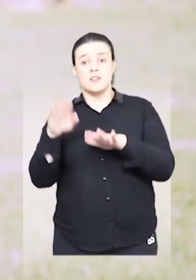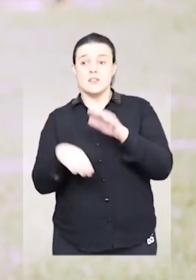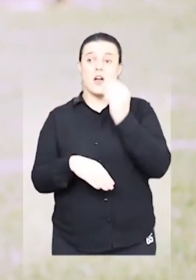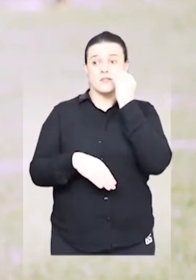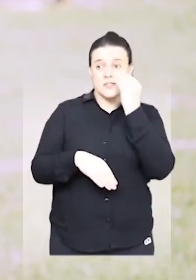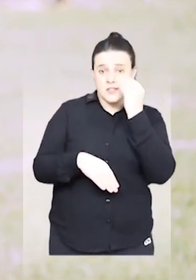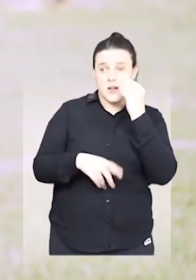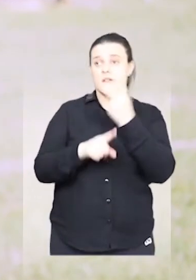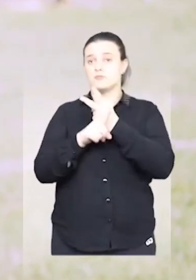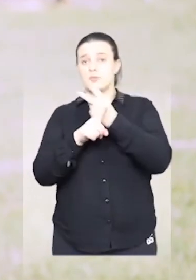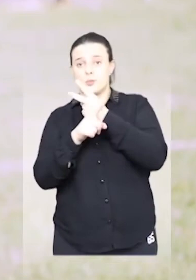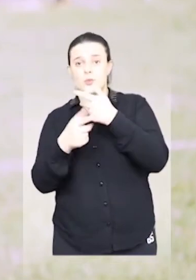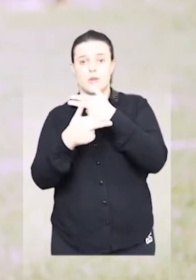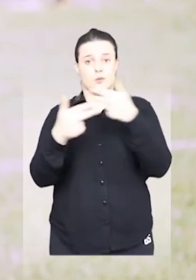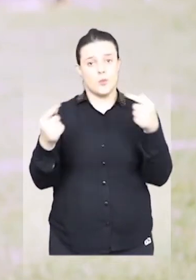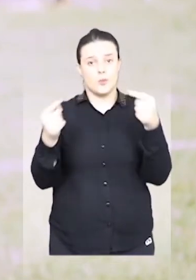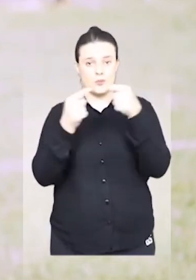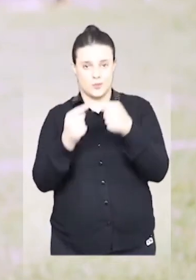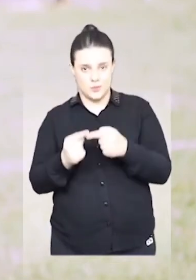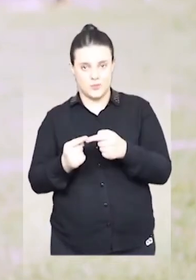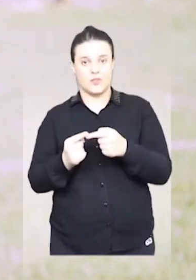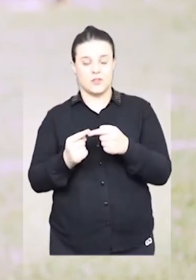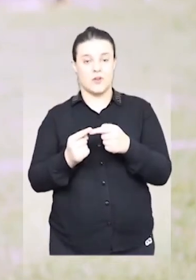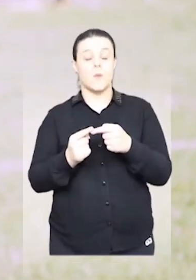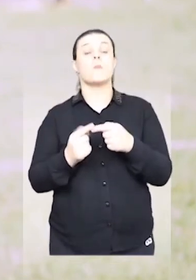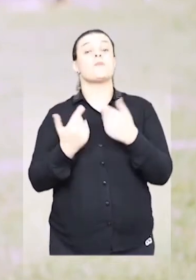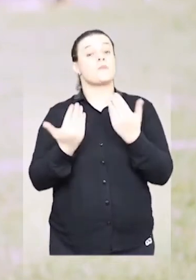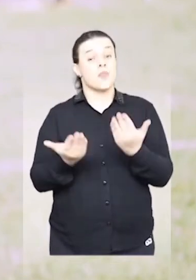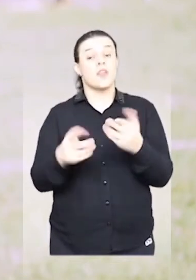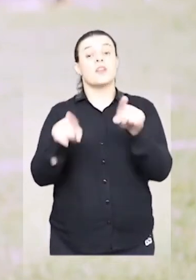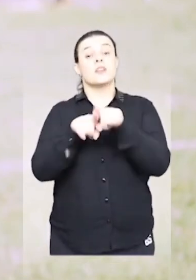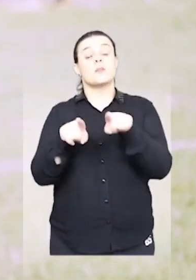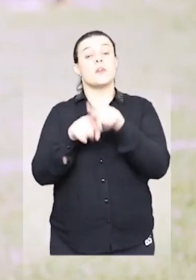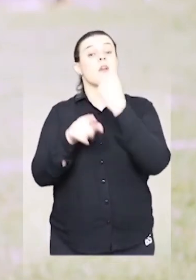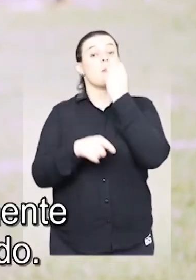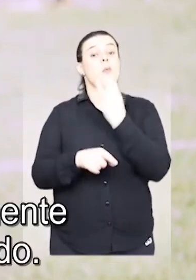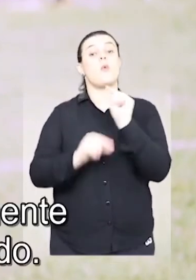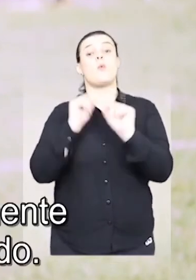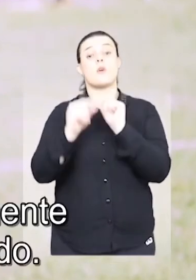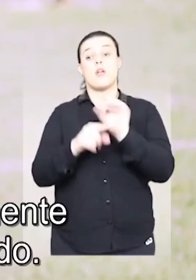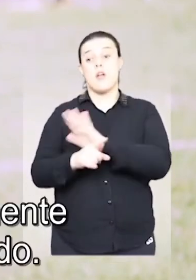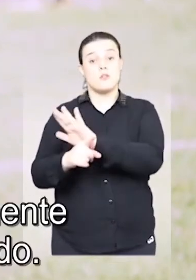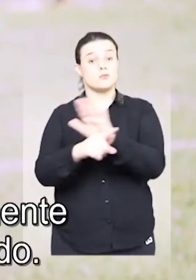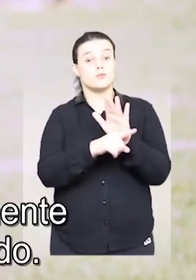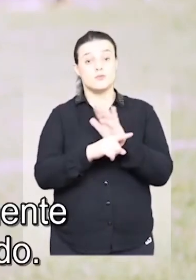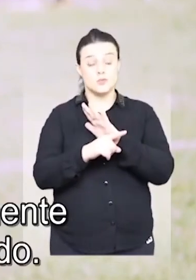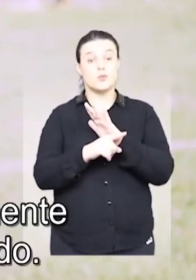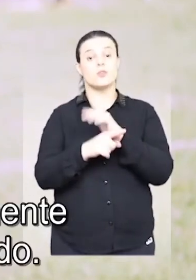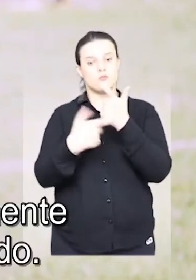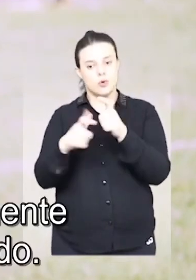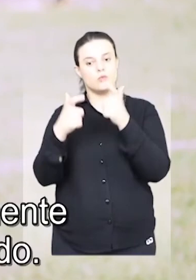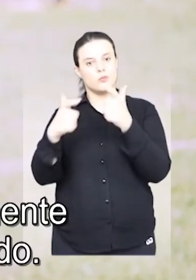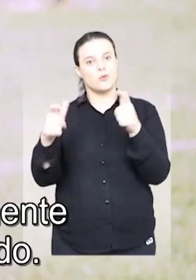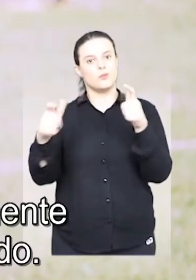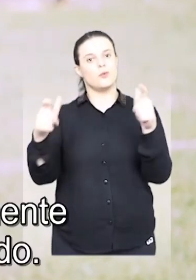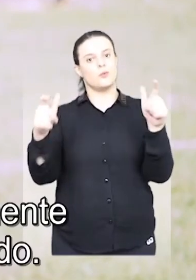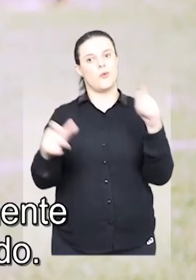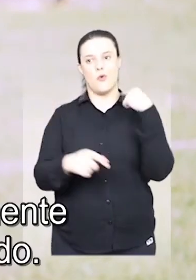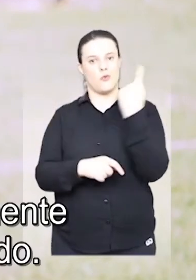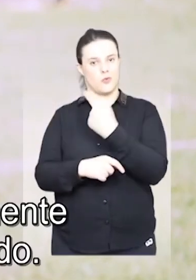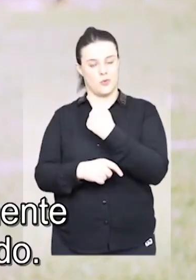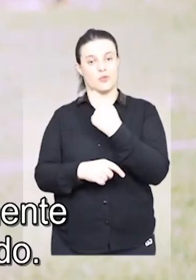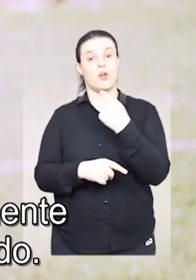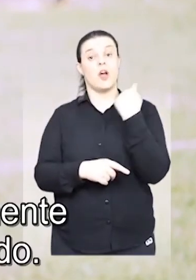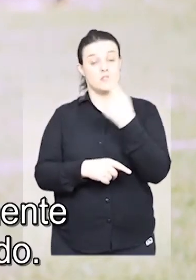meu e pensar, posso tentar, vou procurar alguma coisa do tipo. E a vantagem disso, o benefício é realmente